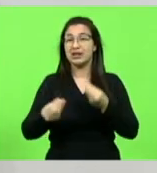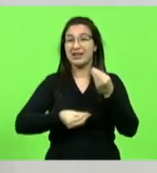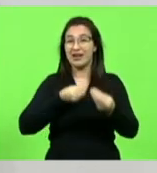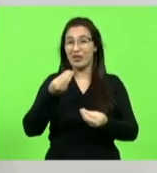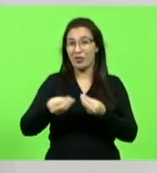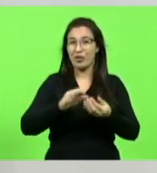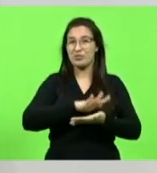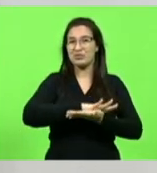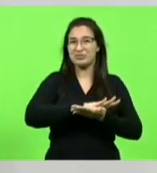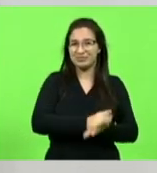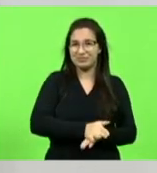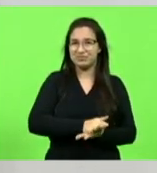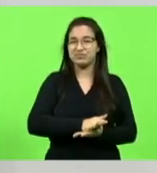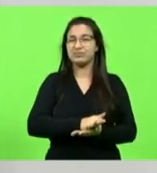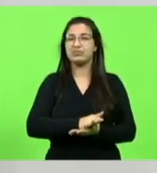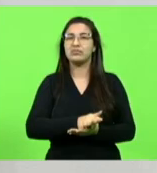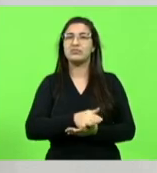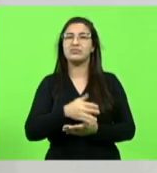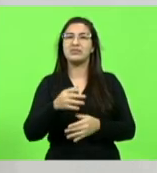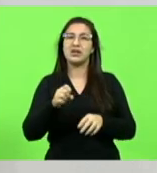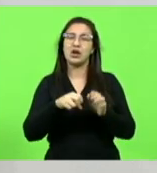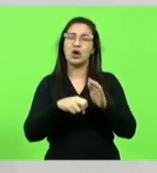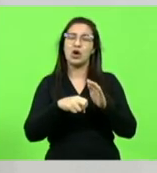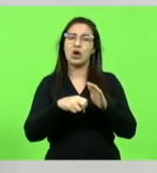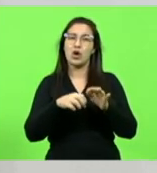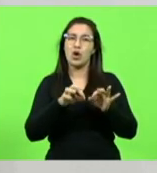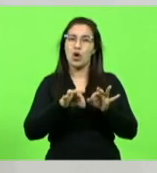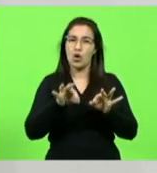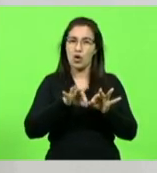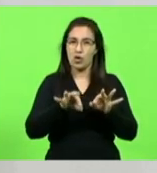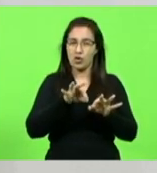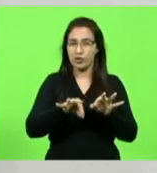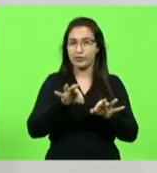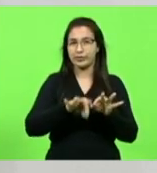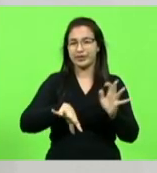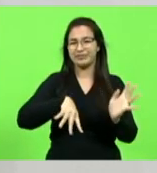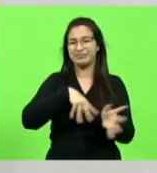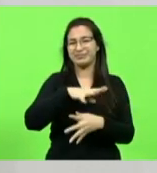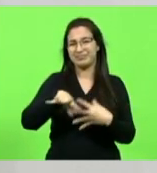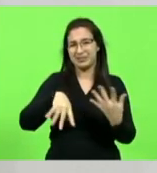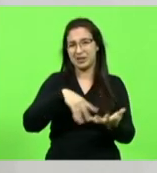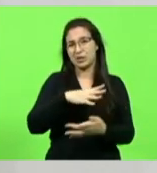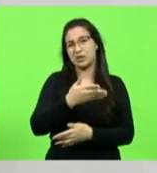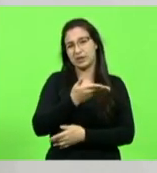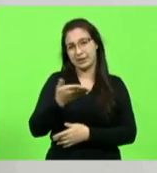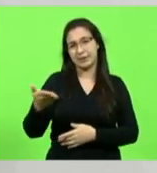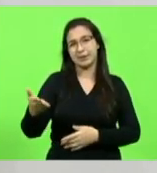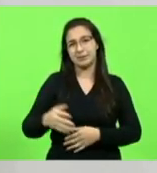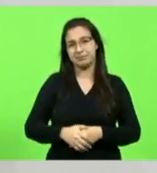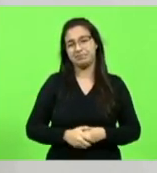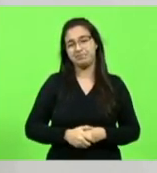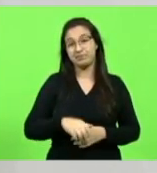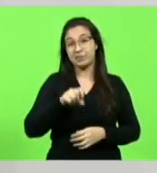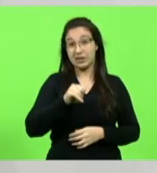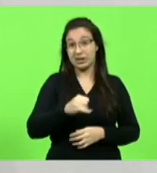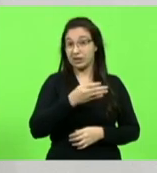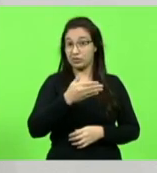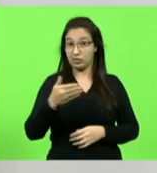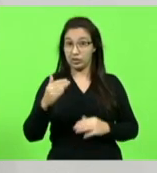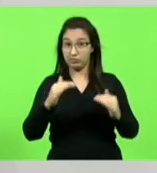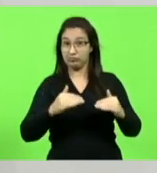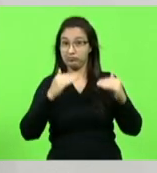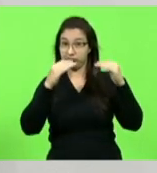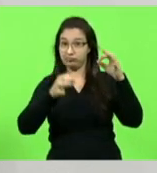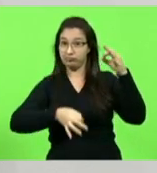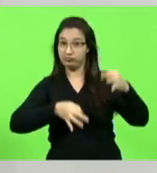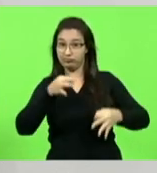uma organização baderneira. É isso que eles irão continuar a fazer se os senhores desembargadores